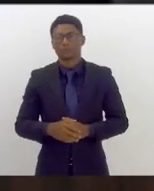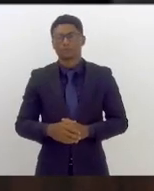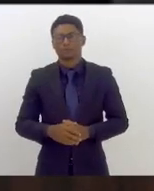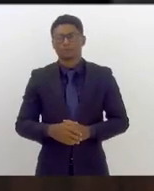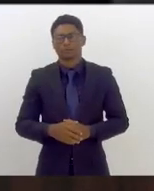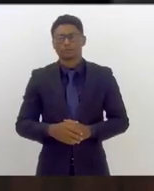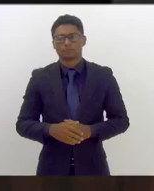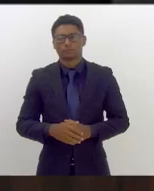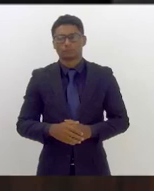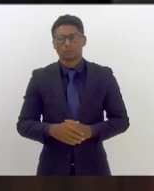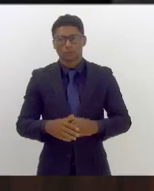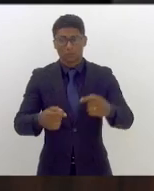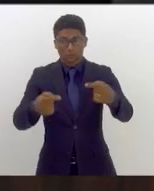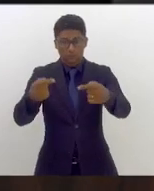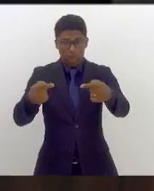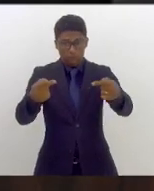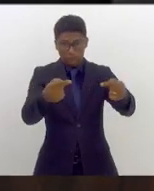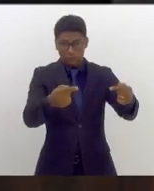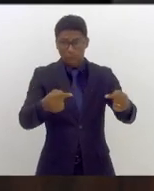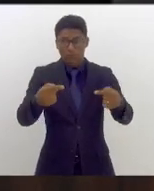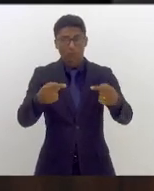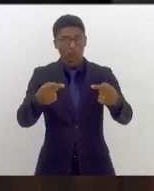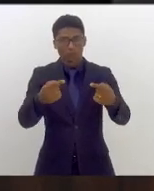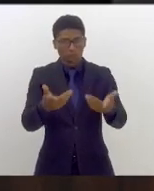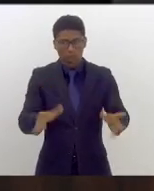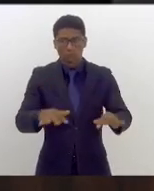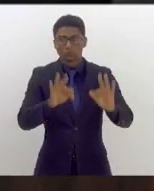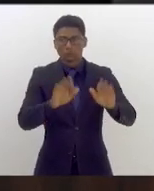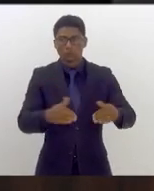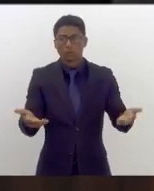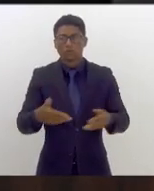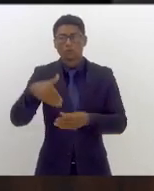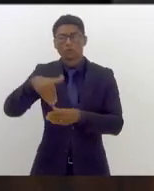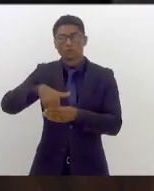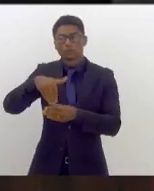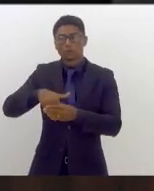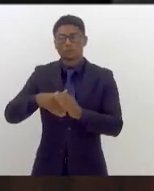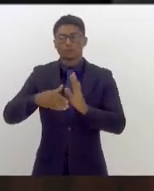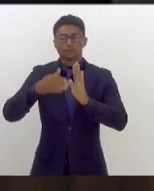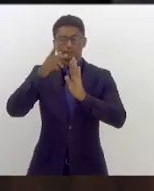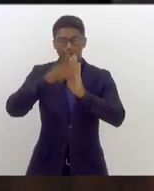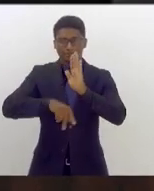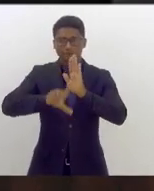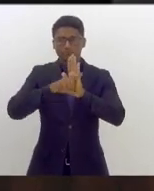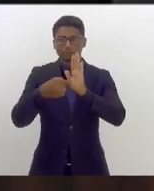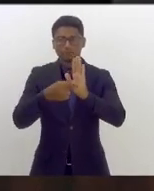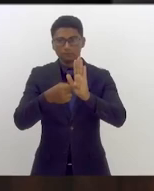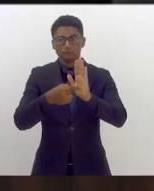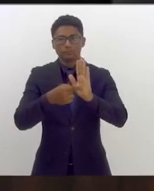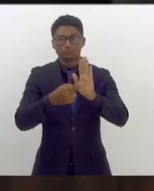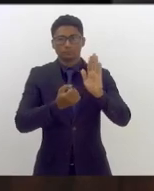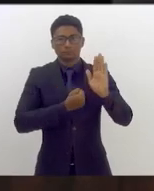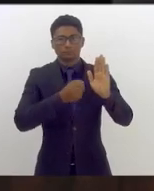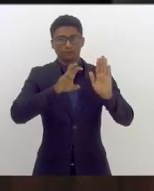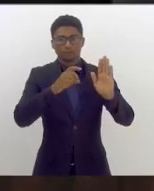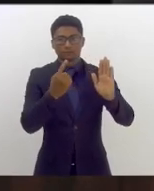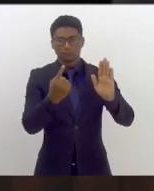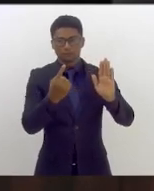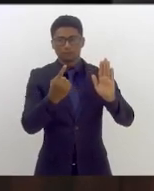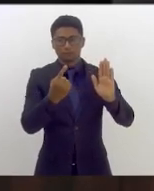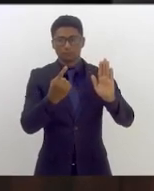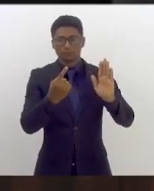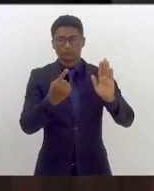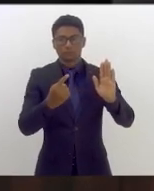havendo Quem Queira discutir encerrar a discussão em votação projeto de lei complementar 51 salvo